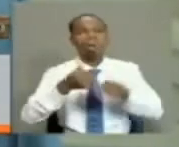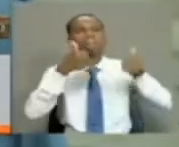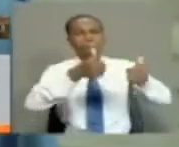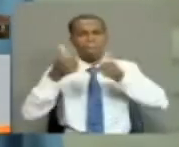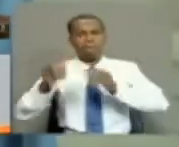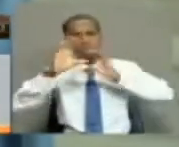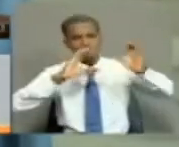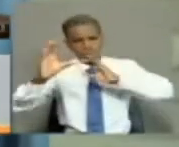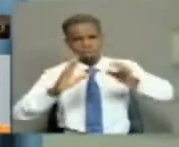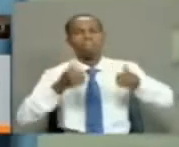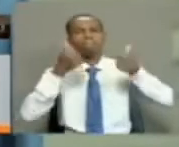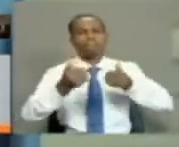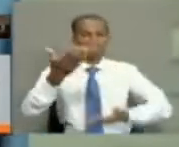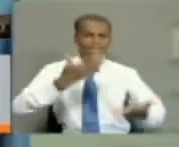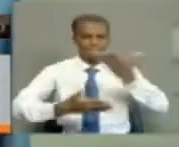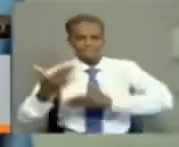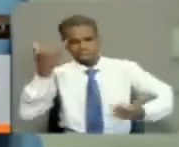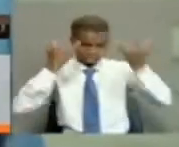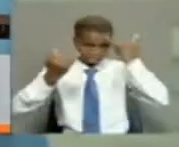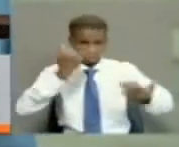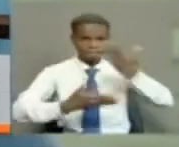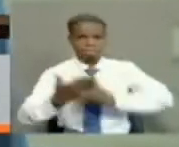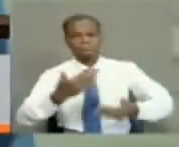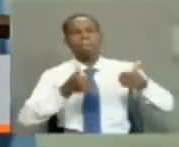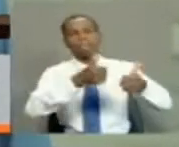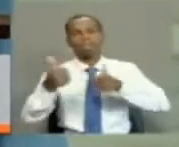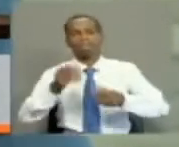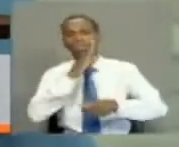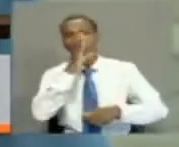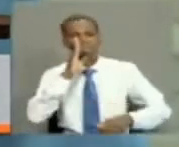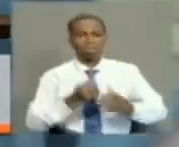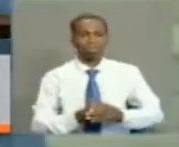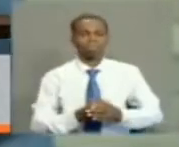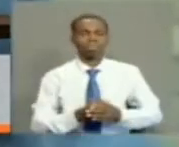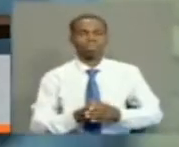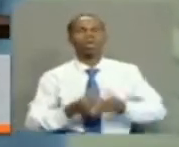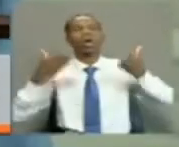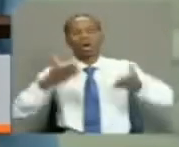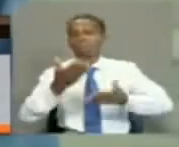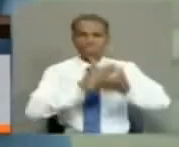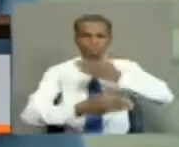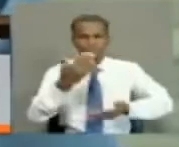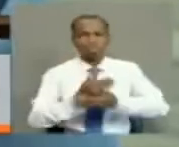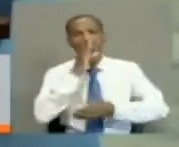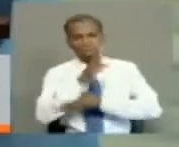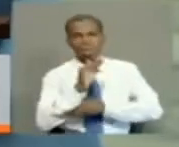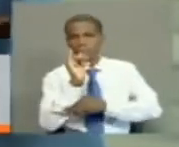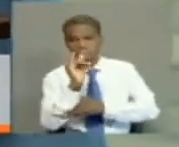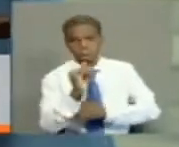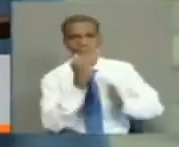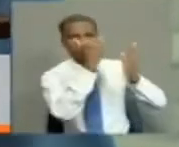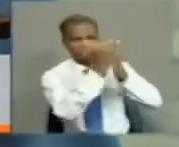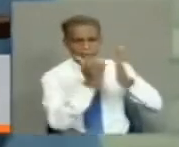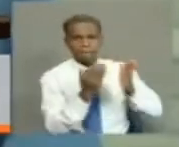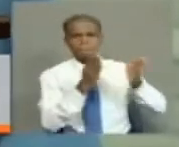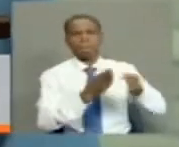ter vindo e termos partilhado esses momentos com o Sr. Ministro. Foi bonito, maravilhoso. É um projeto ambicioso. Sim, sim, penso que é ambicioso, e vamos preparando as comunidades a nível